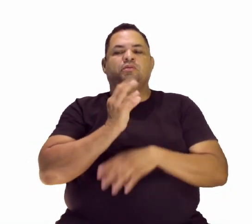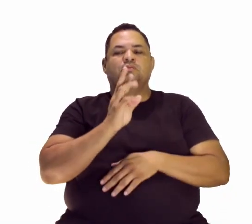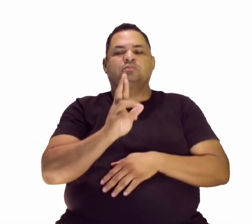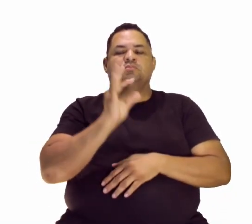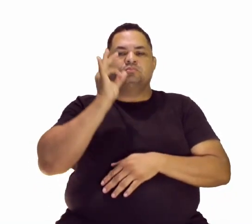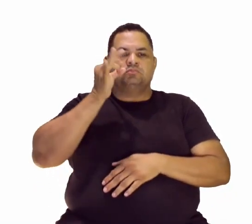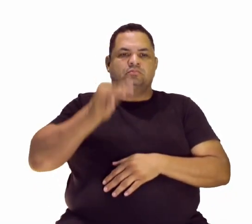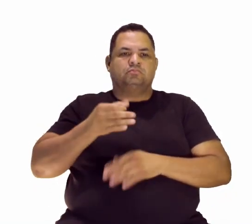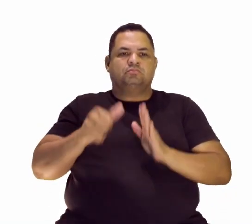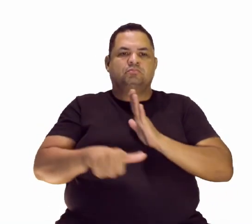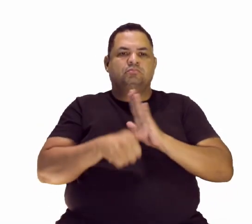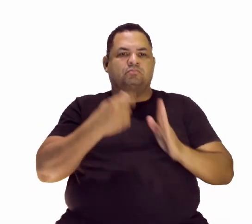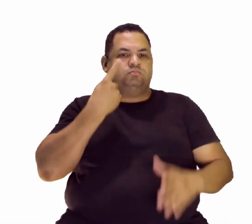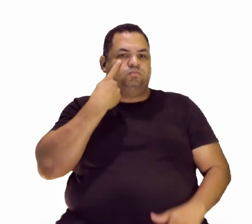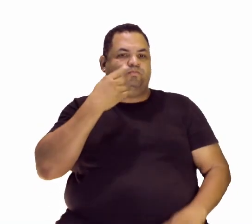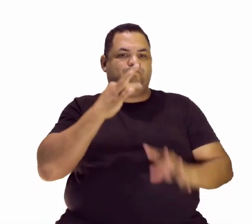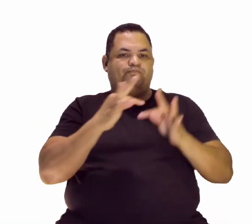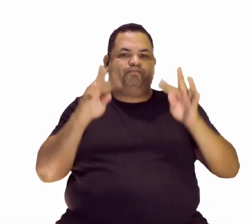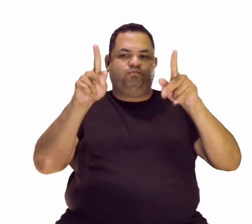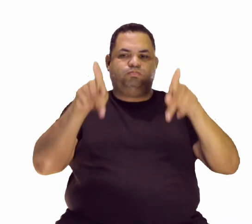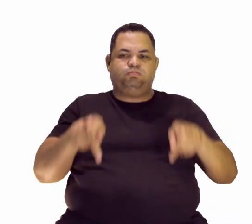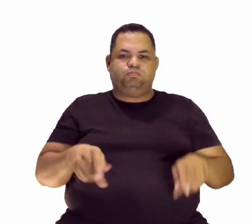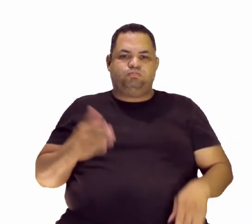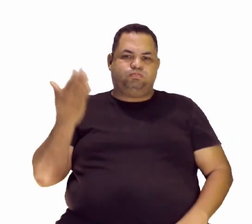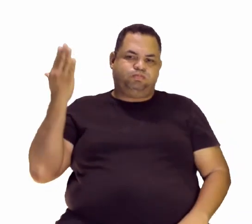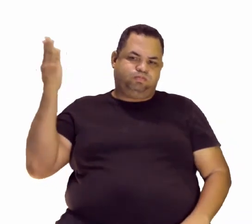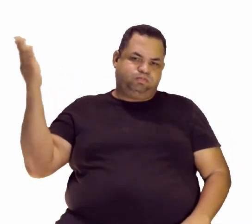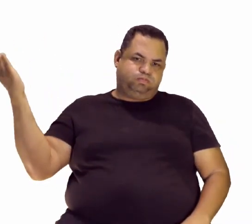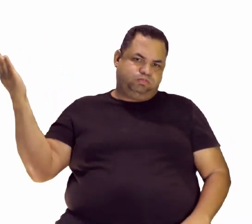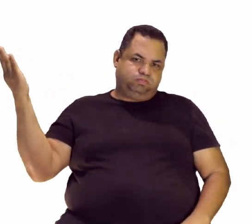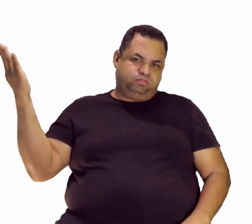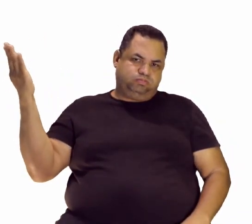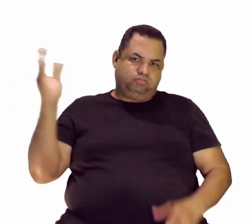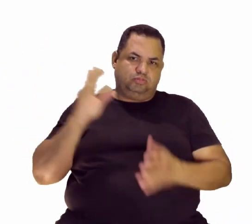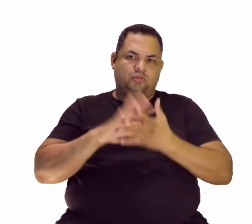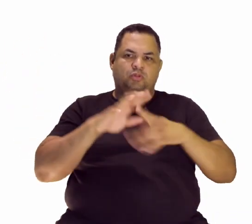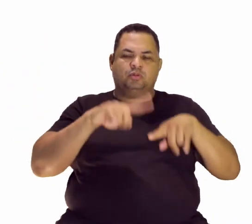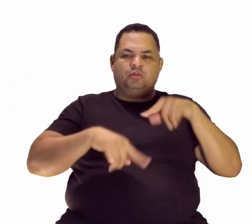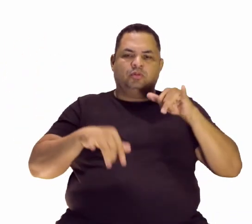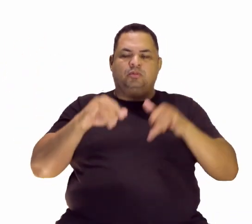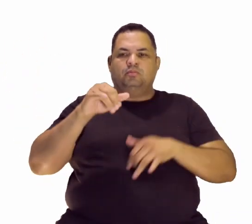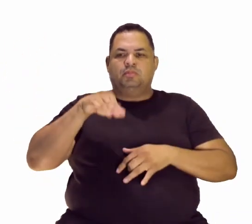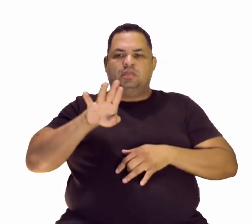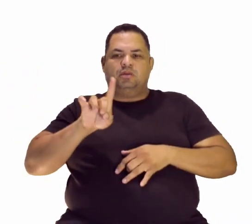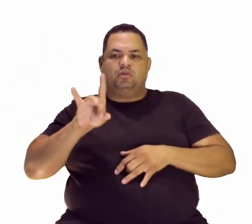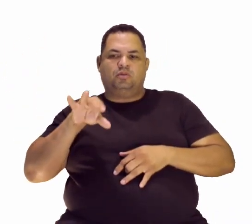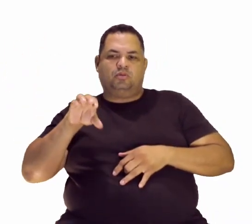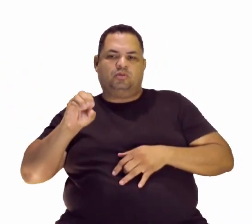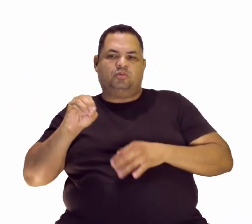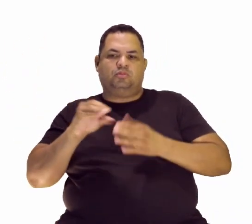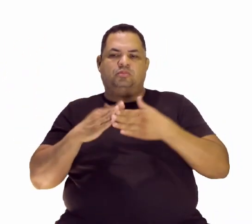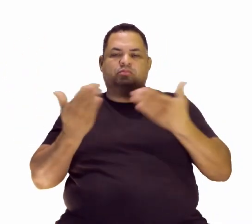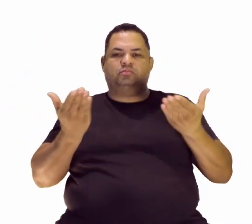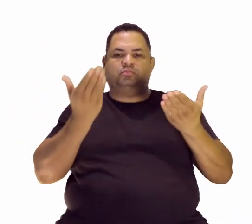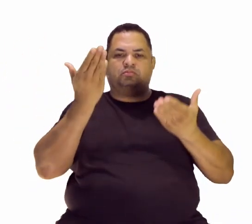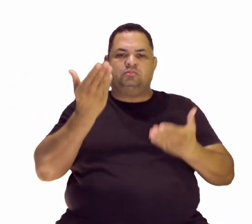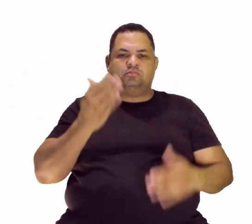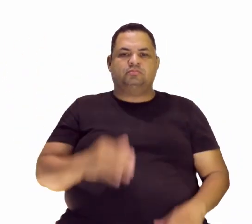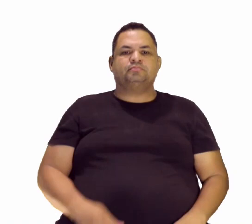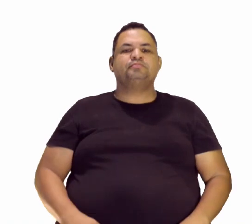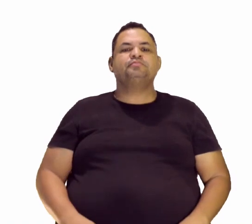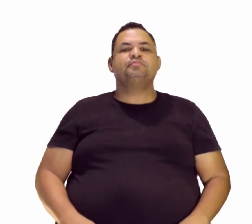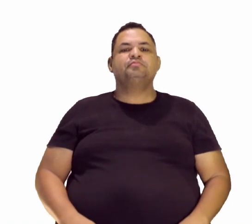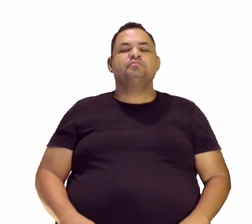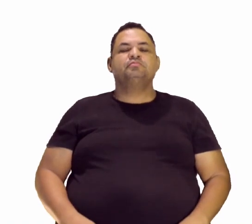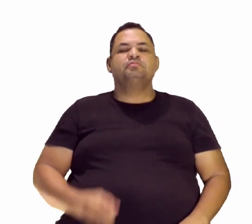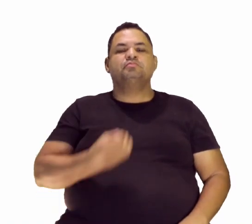Primeiro, observar na tabela periódica a posição do elemento mercúrio. E você está vendo o elemento mercúrio exatamente aqui, ó.